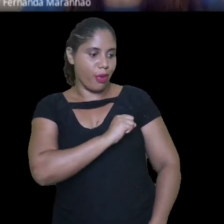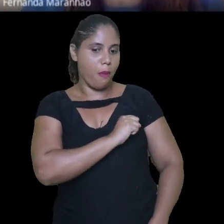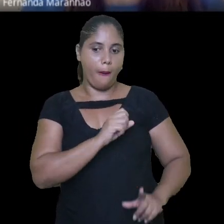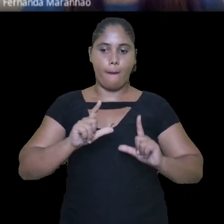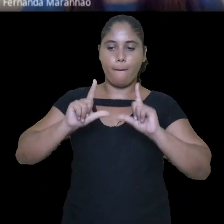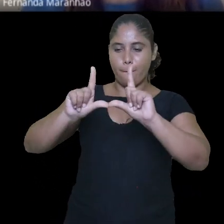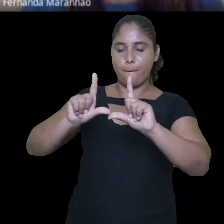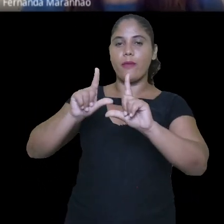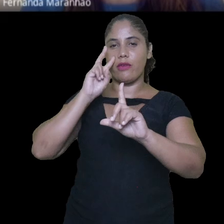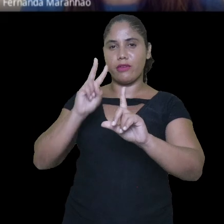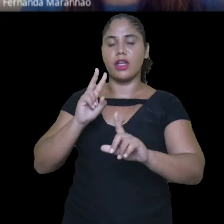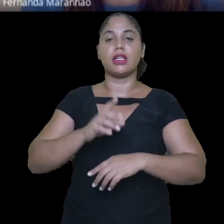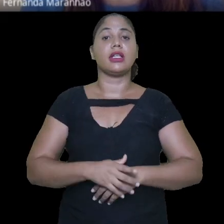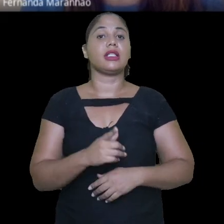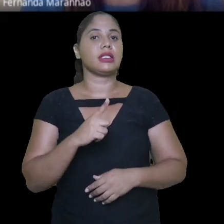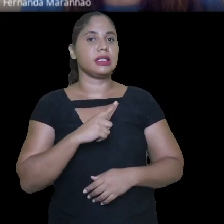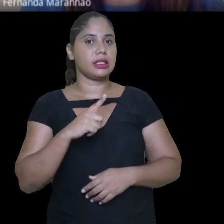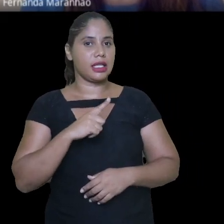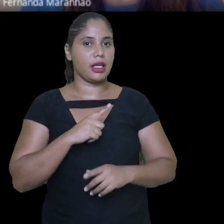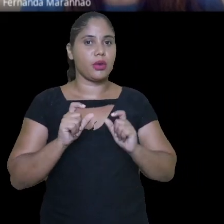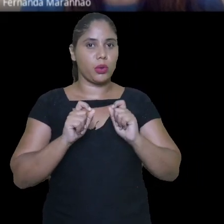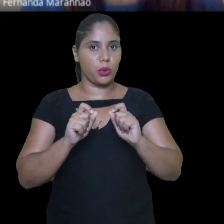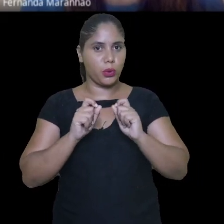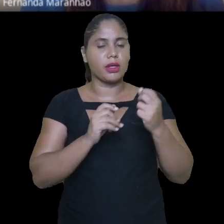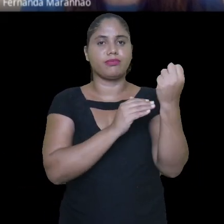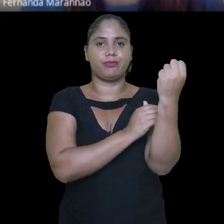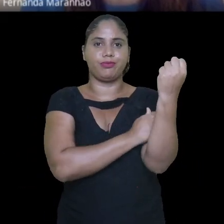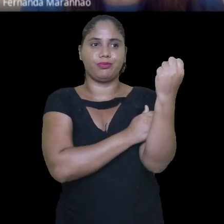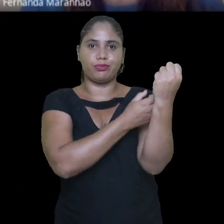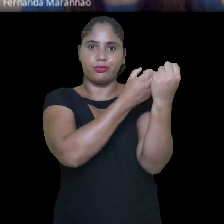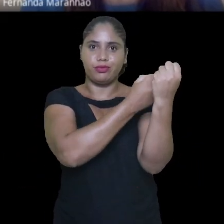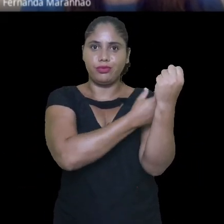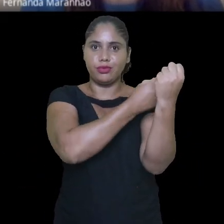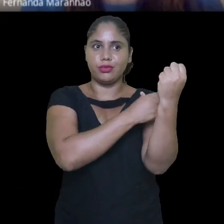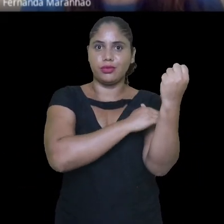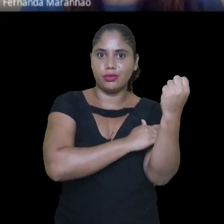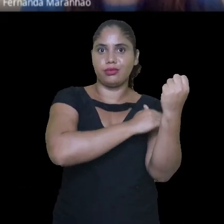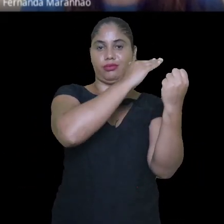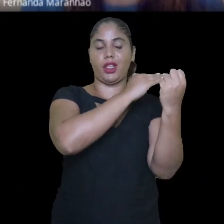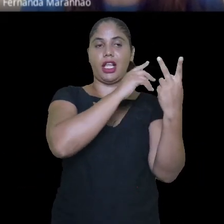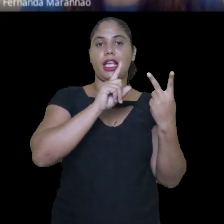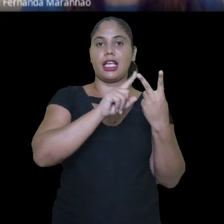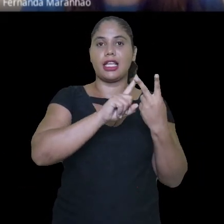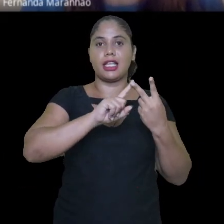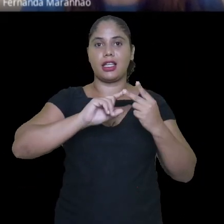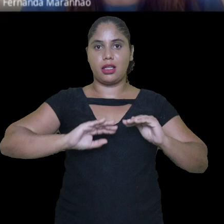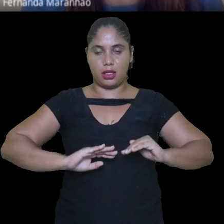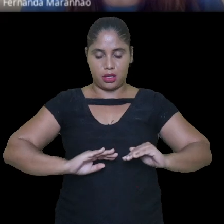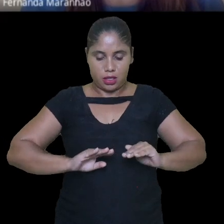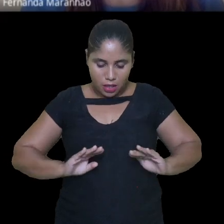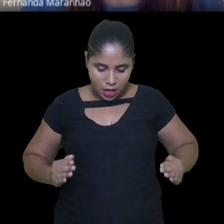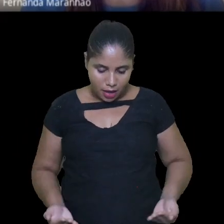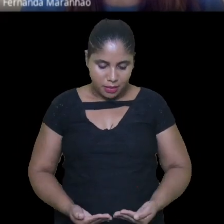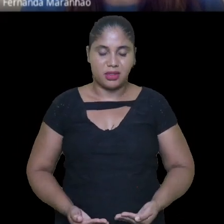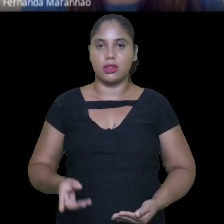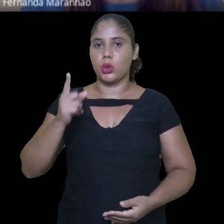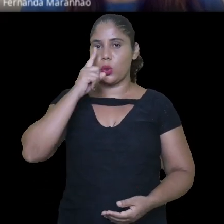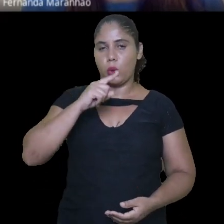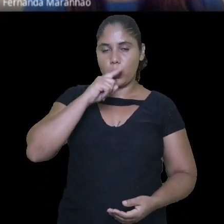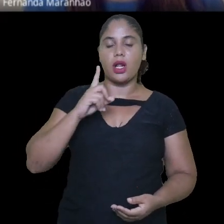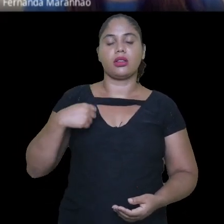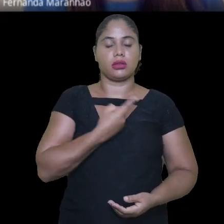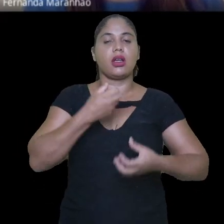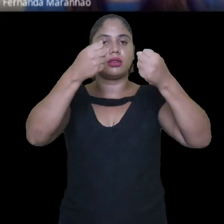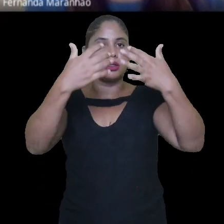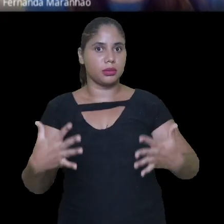prematuridade, mais uma condição obstétrica considerada uma grande síndrome e que pode estar ligada a uma placentação inadequada. Então,